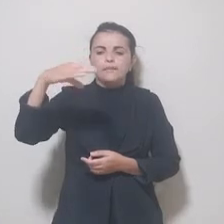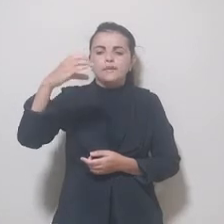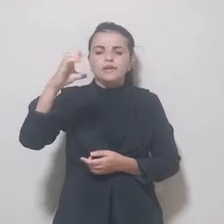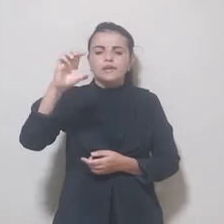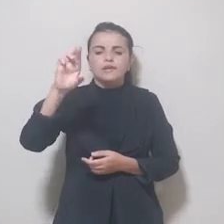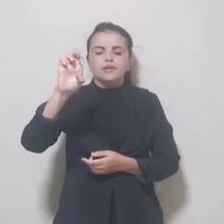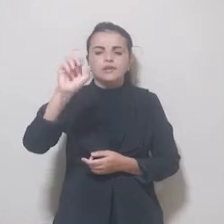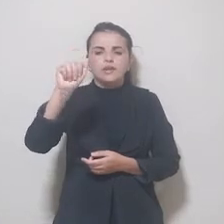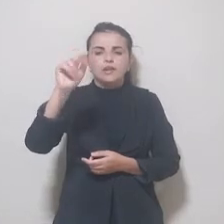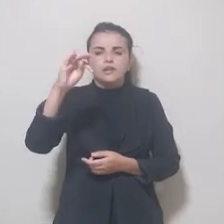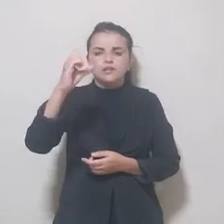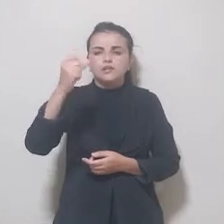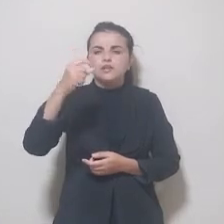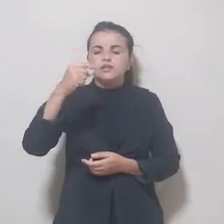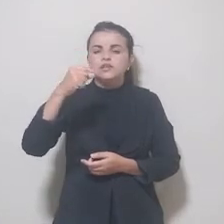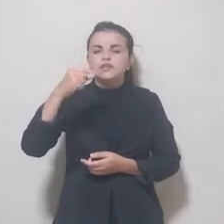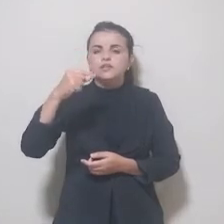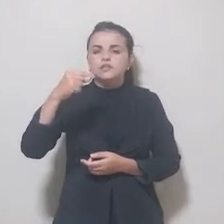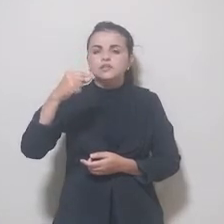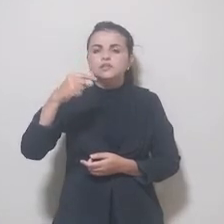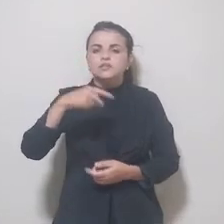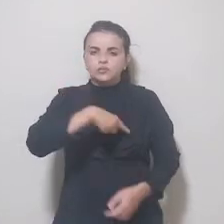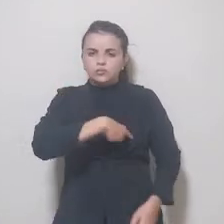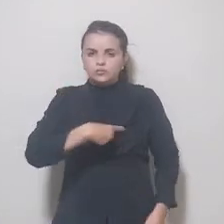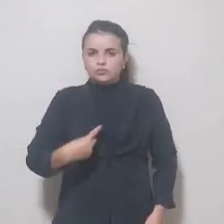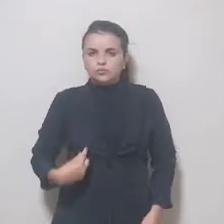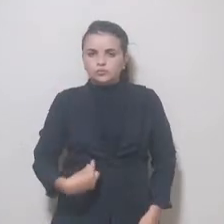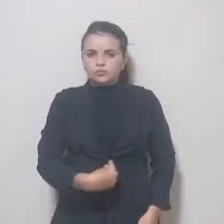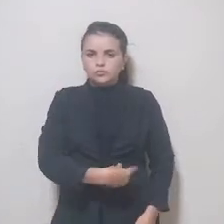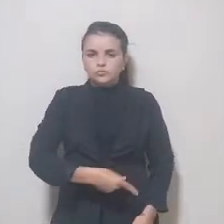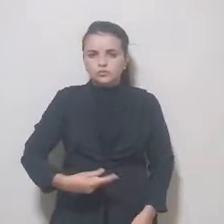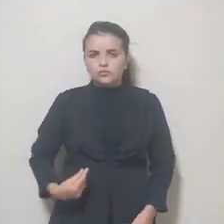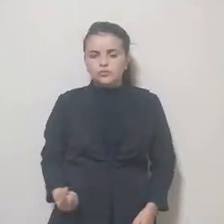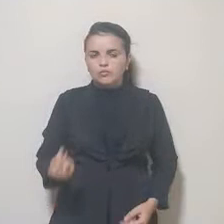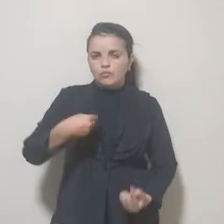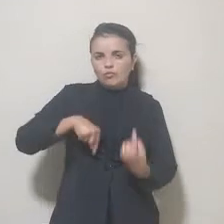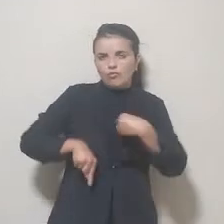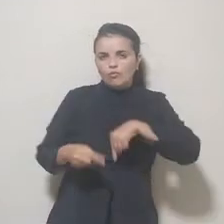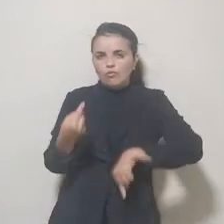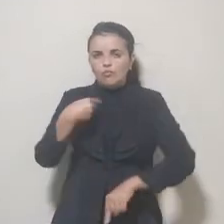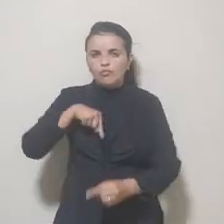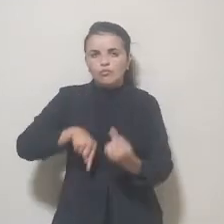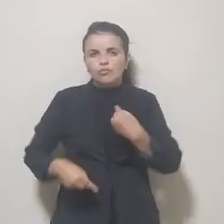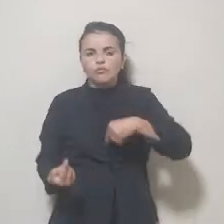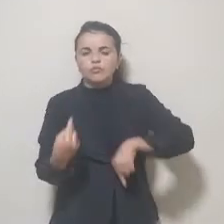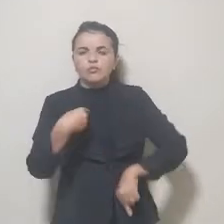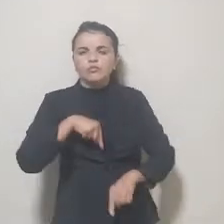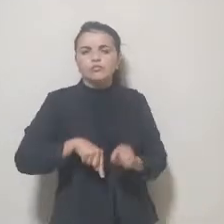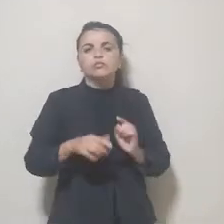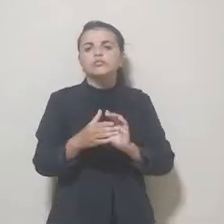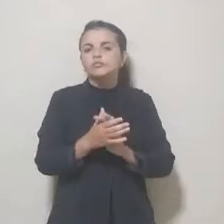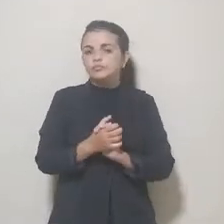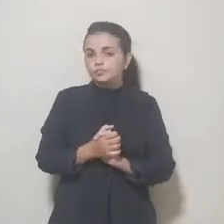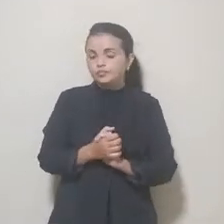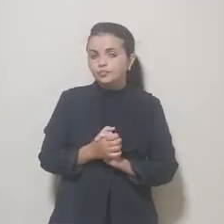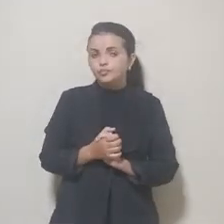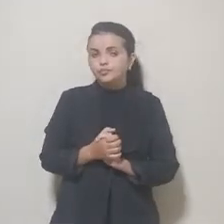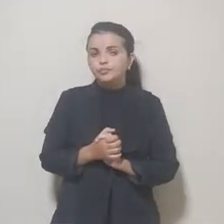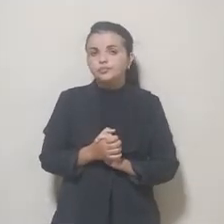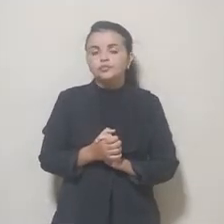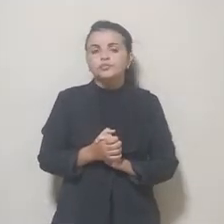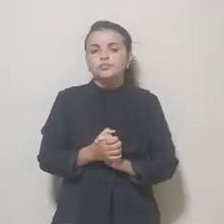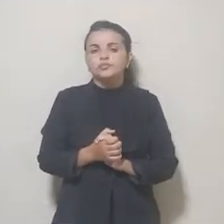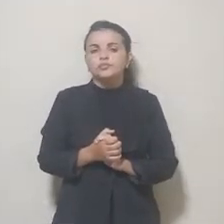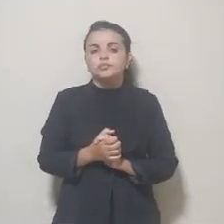digestório e endócrino. Então, elas estão aí nesses dois sistemas, tanto digestório como endócrino. E ele é tanto